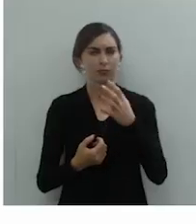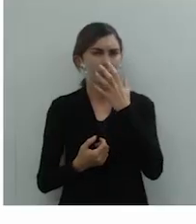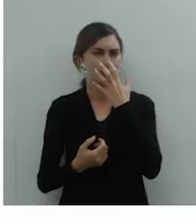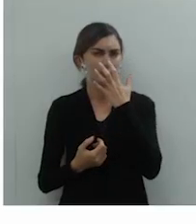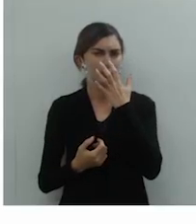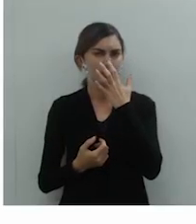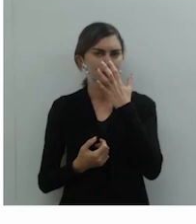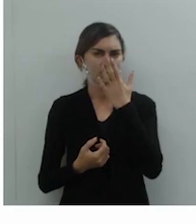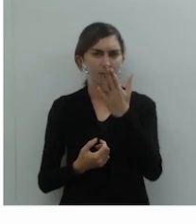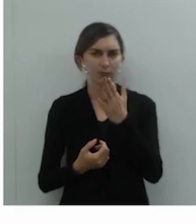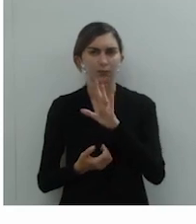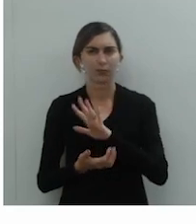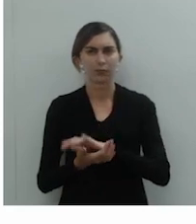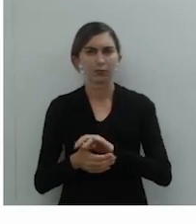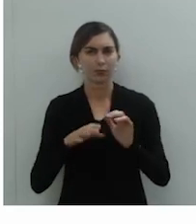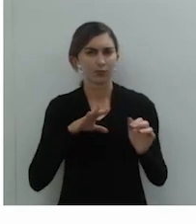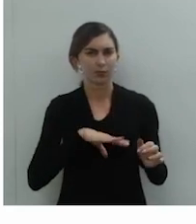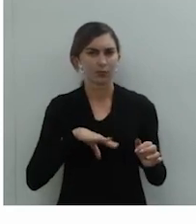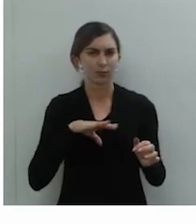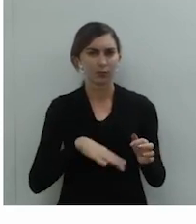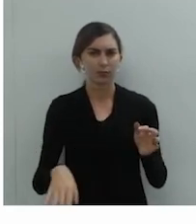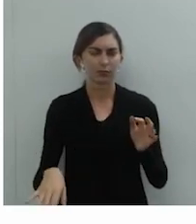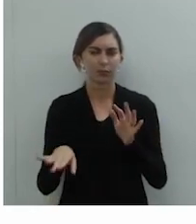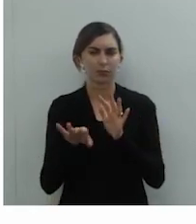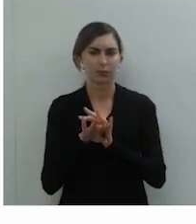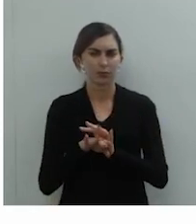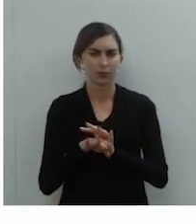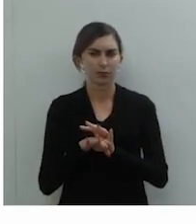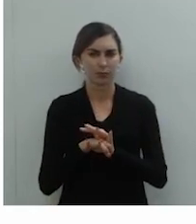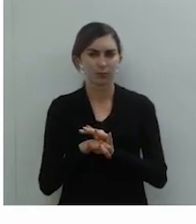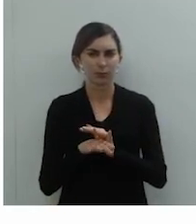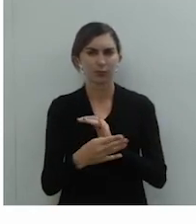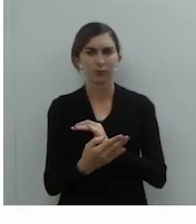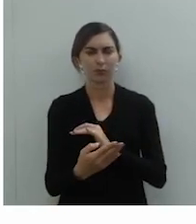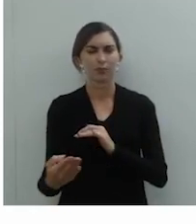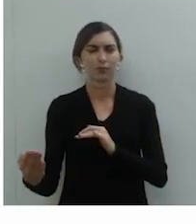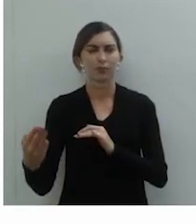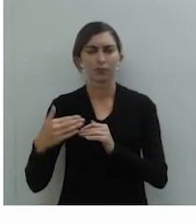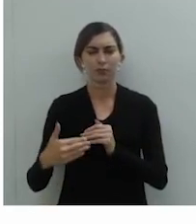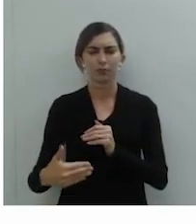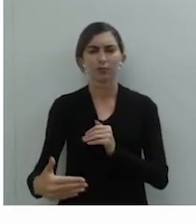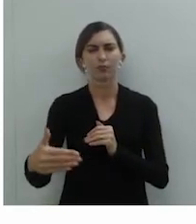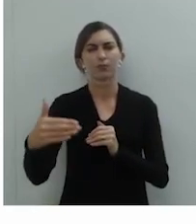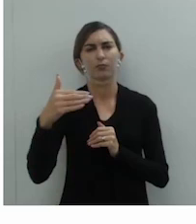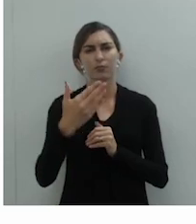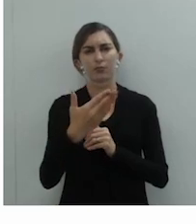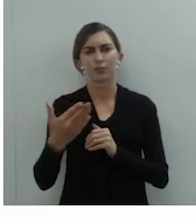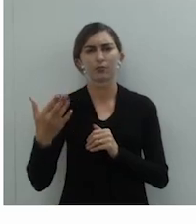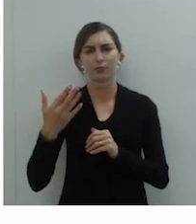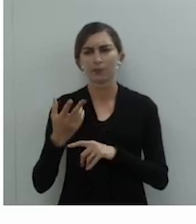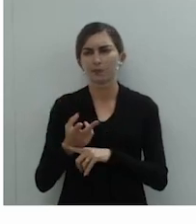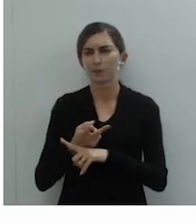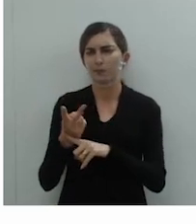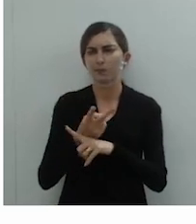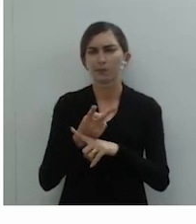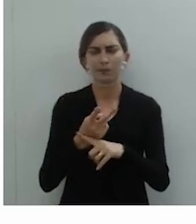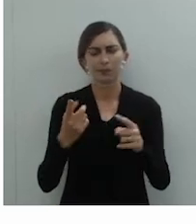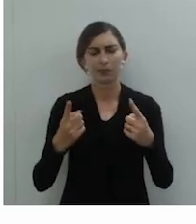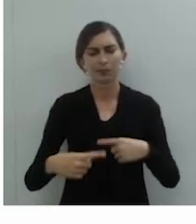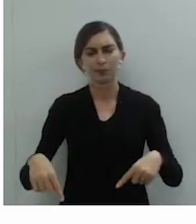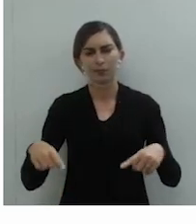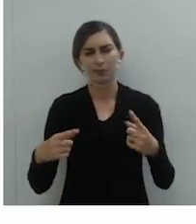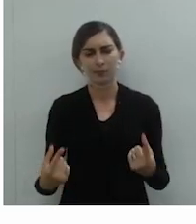Observe, os portugueses chegam e eles vão explorar as